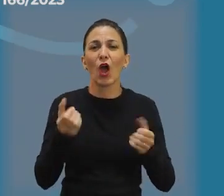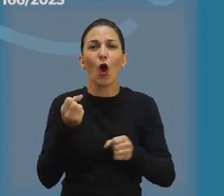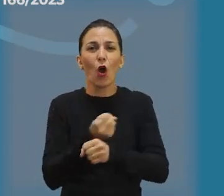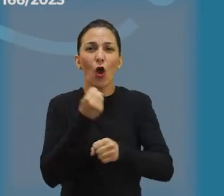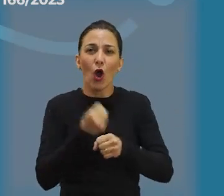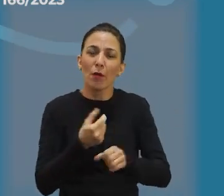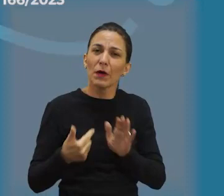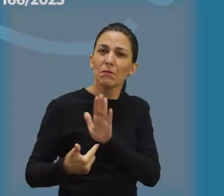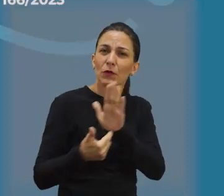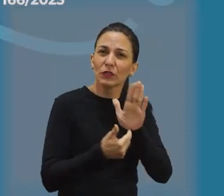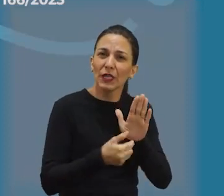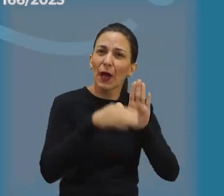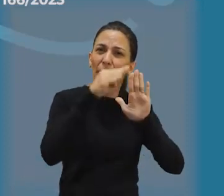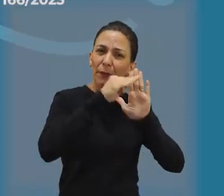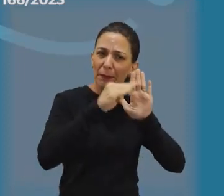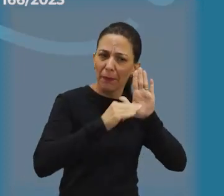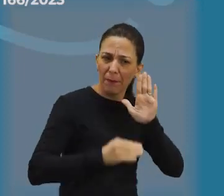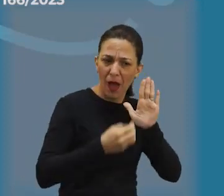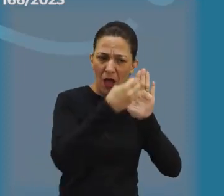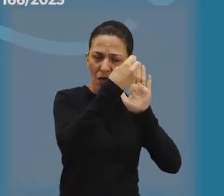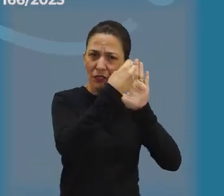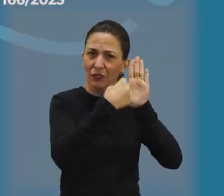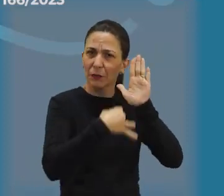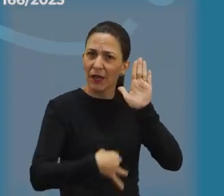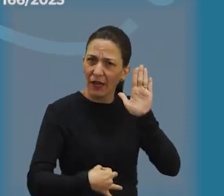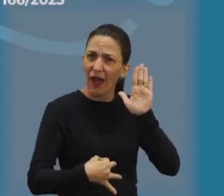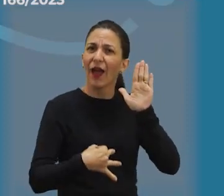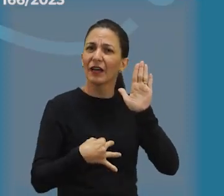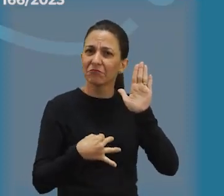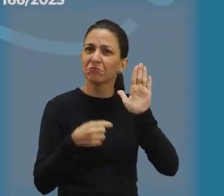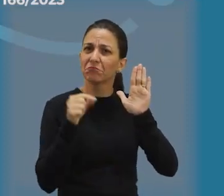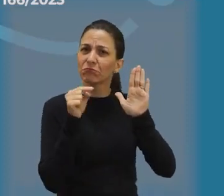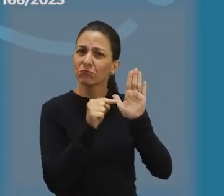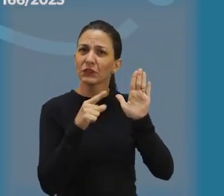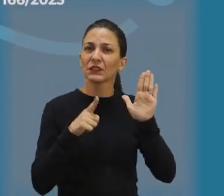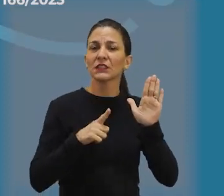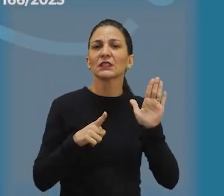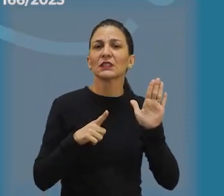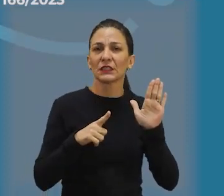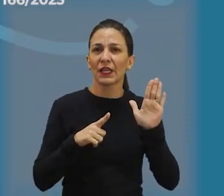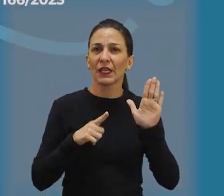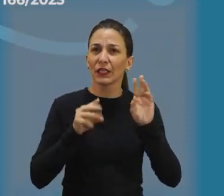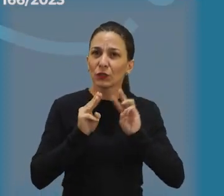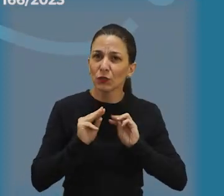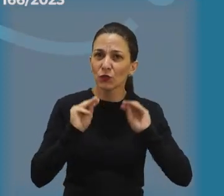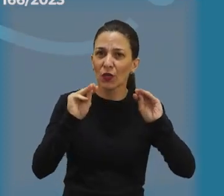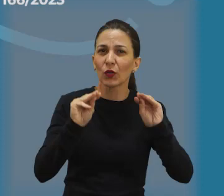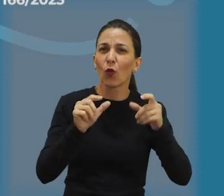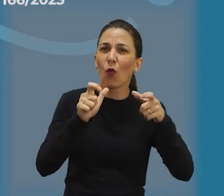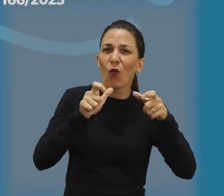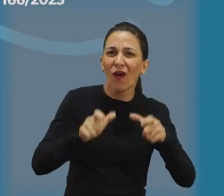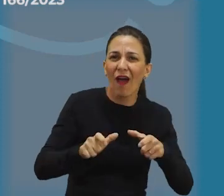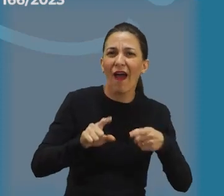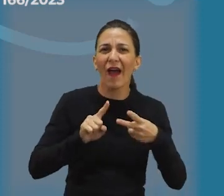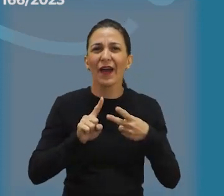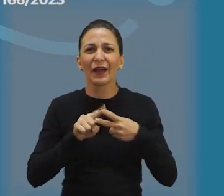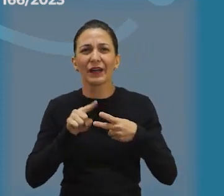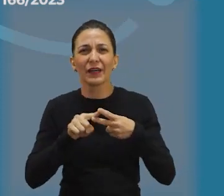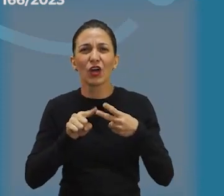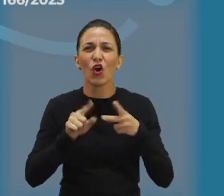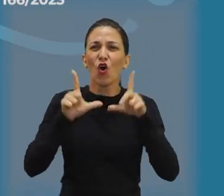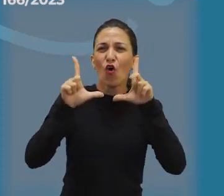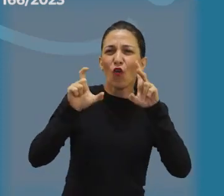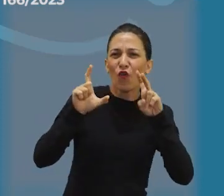andamento dessas obras né de todas as obras que tão ainda pendentes de serem construídas ou